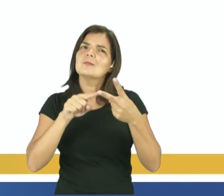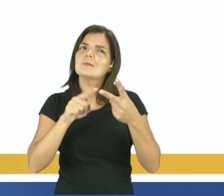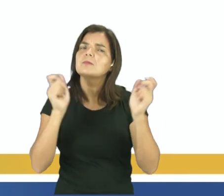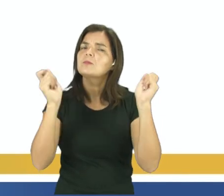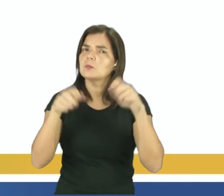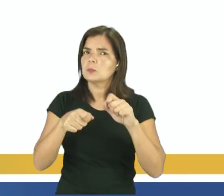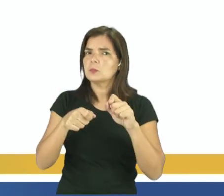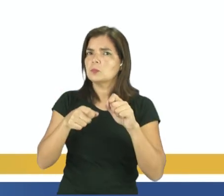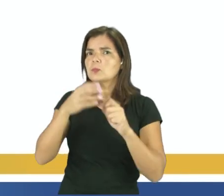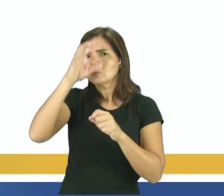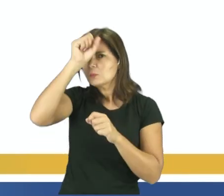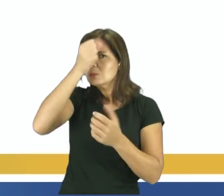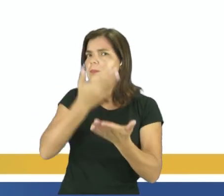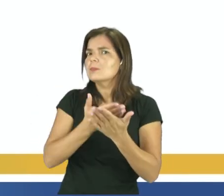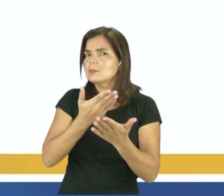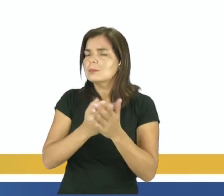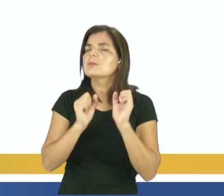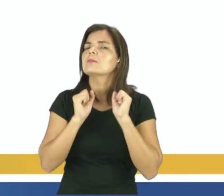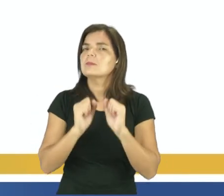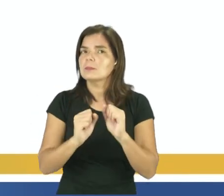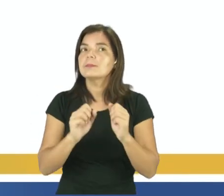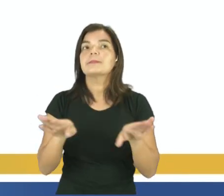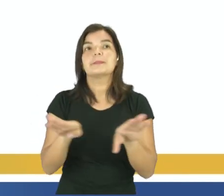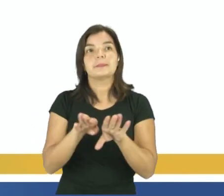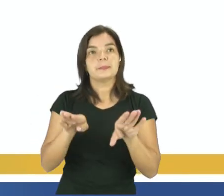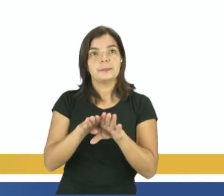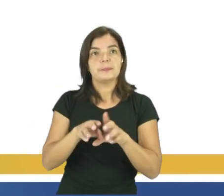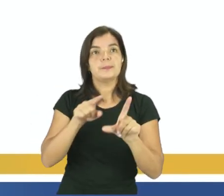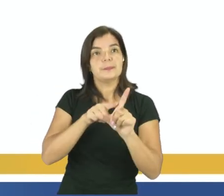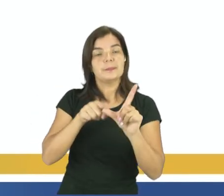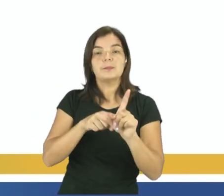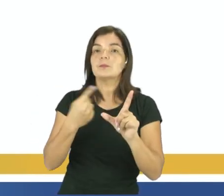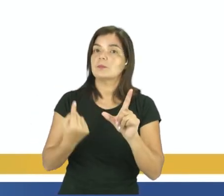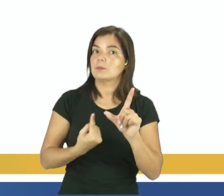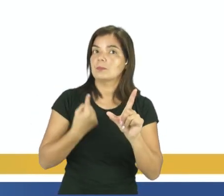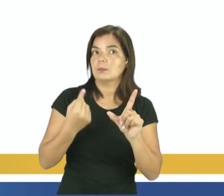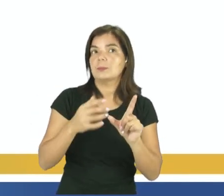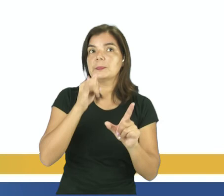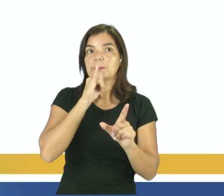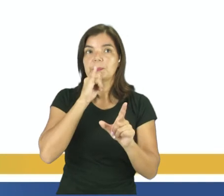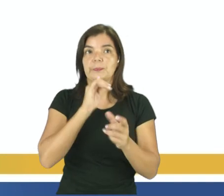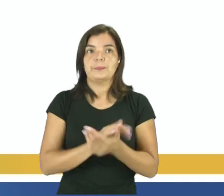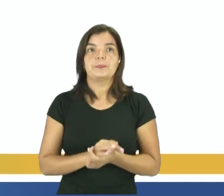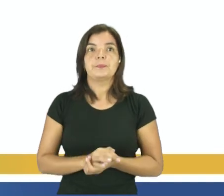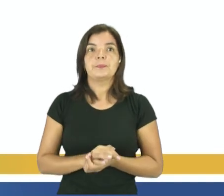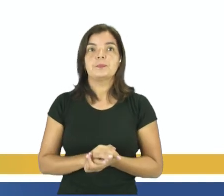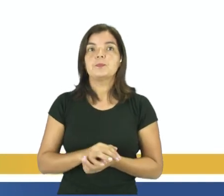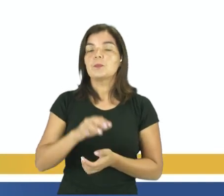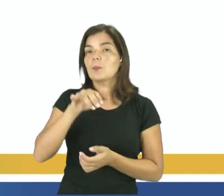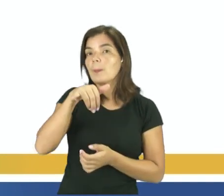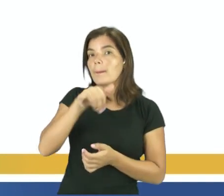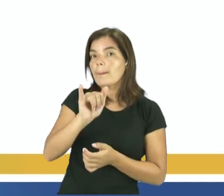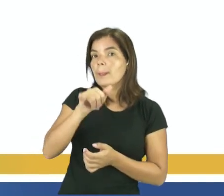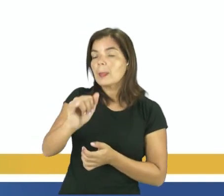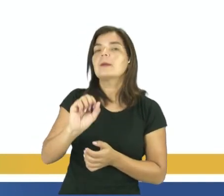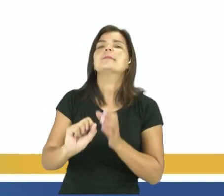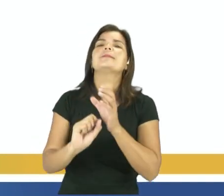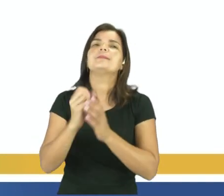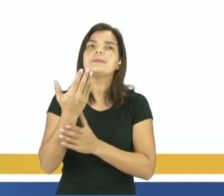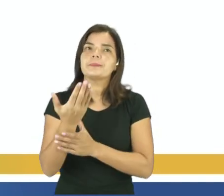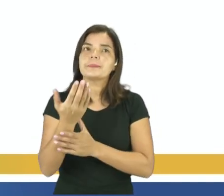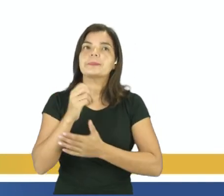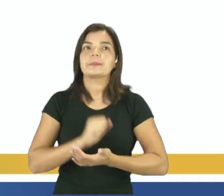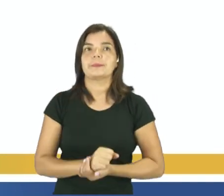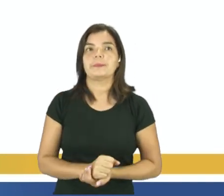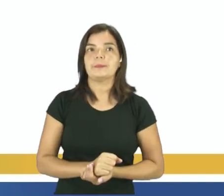posso aplicar o que eu aprendi nessa aula? Posso. Eu posso aplicar individualmente, ó. Aqui, o que vai acontecer aqui,